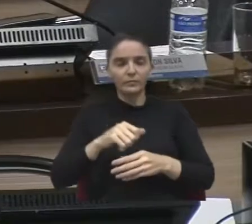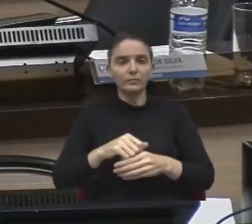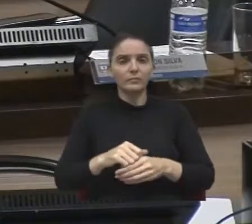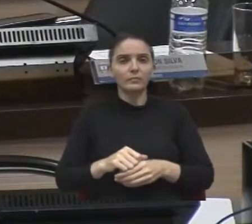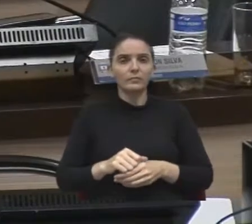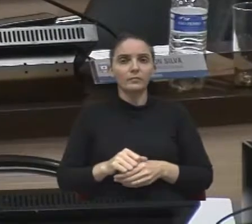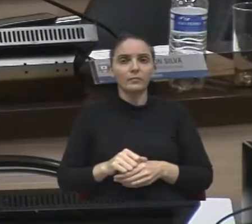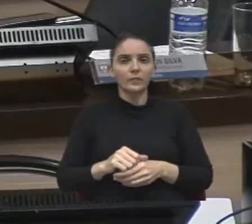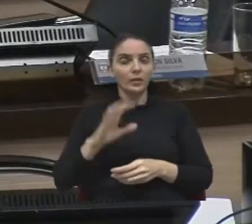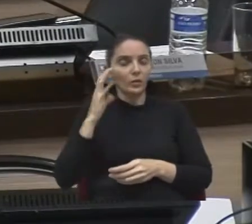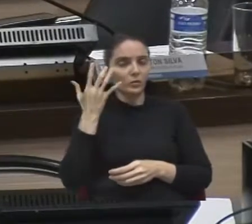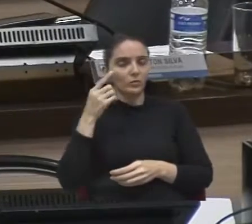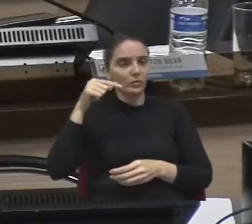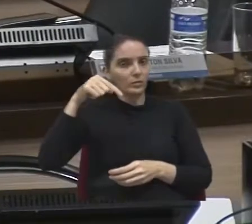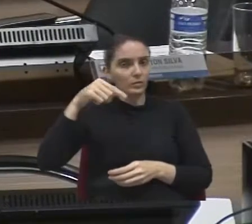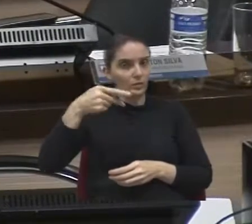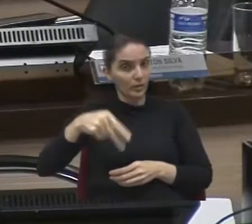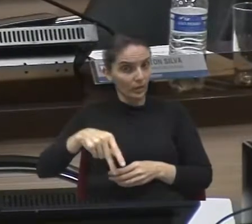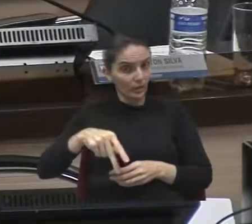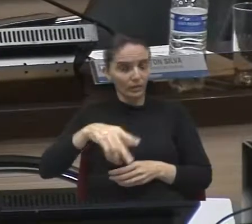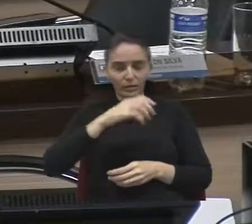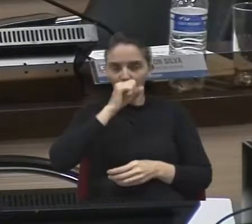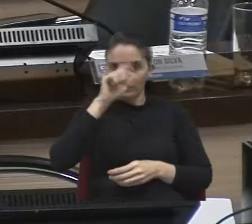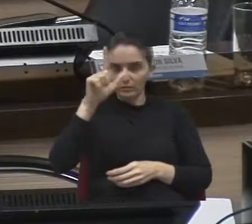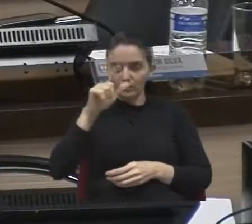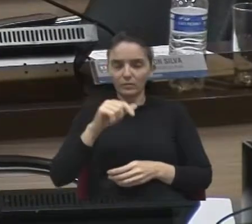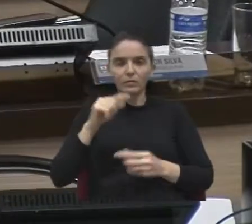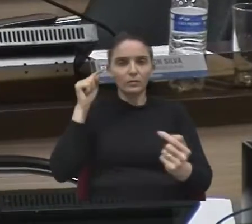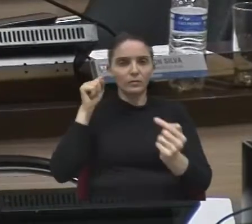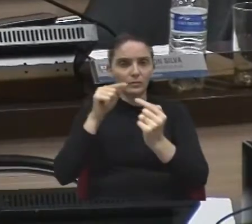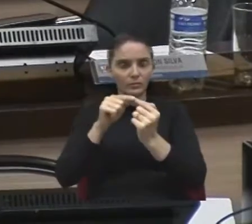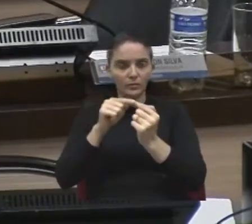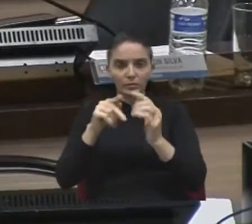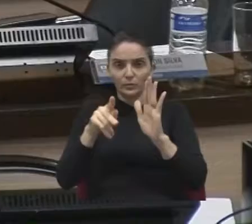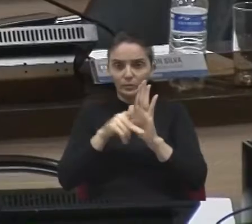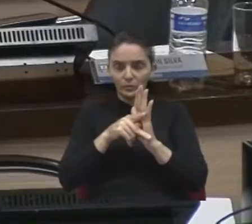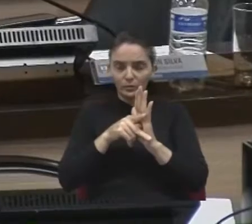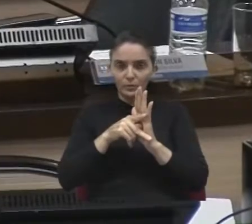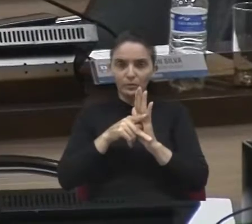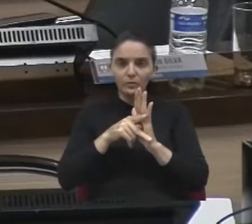município, com o fim exclusivo de servirem